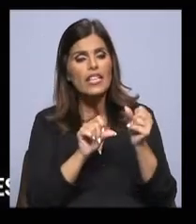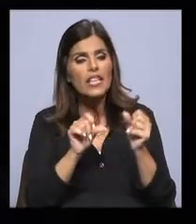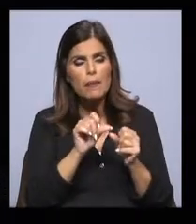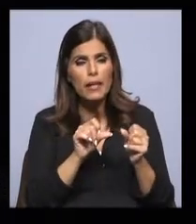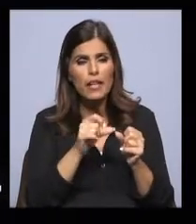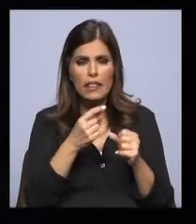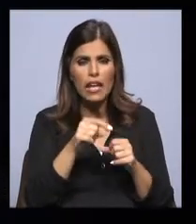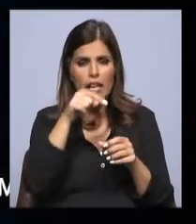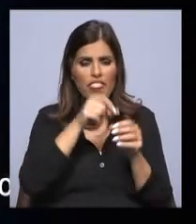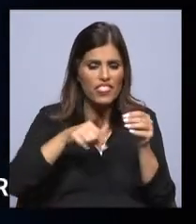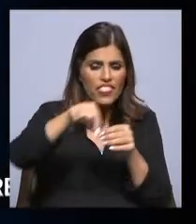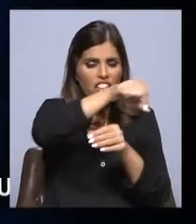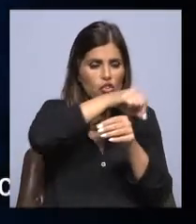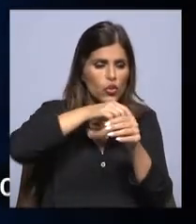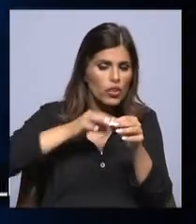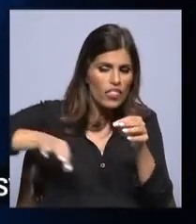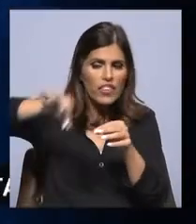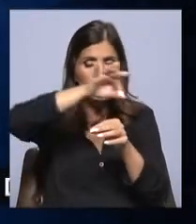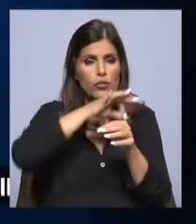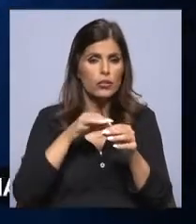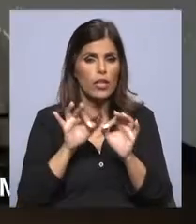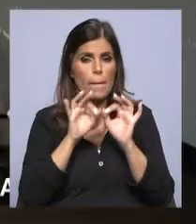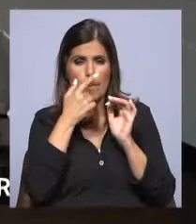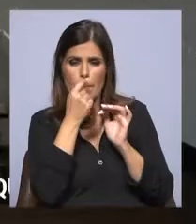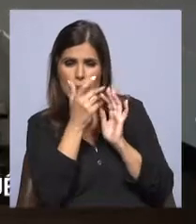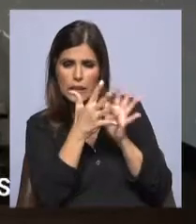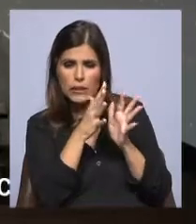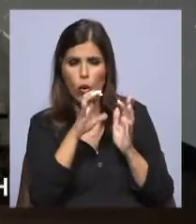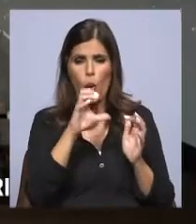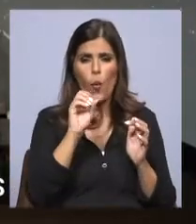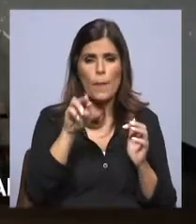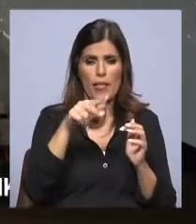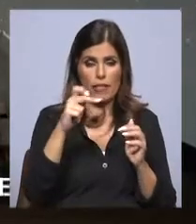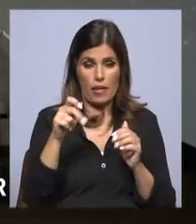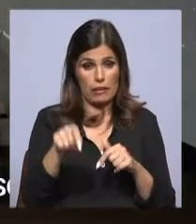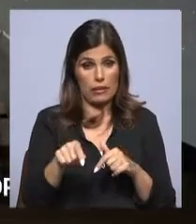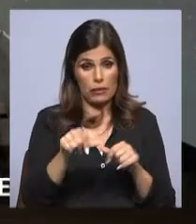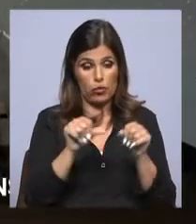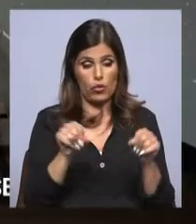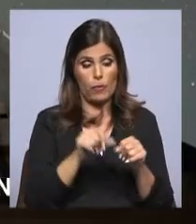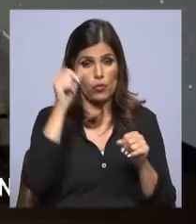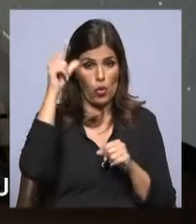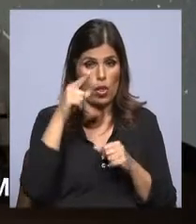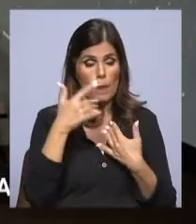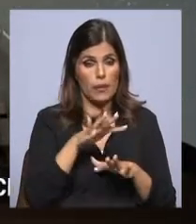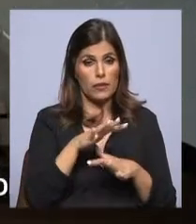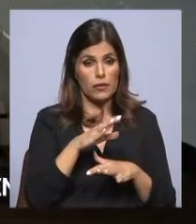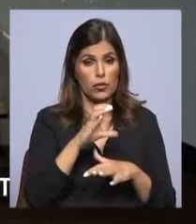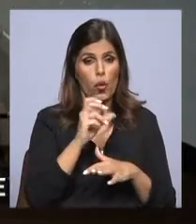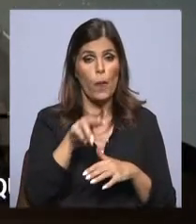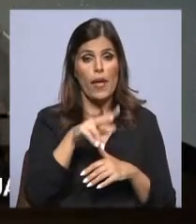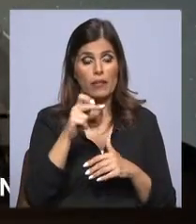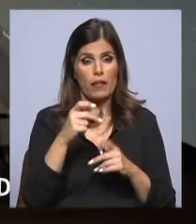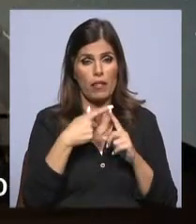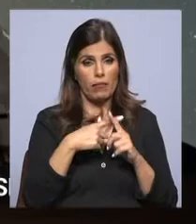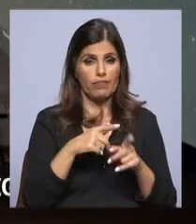têm uma química muito parecida, Cristiana, com a química que nós encontramos nos cometas aqui no sistema solar. Mas, Cristiana, os cometas estão muito distantes do disco